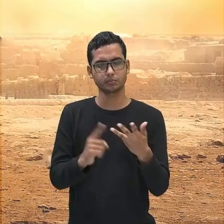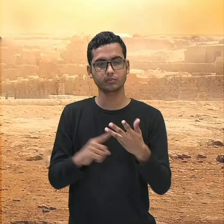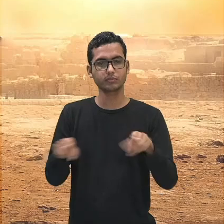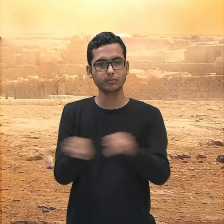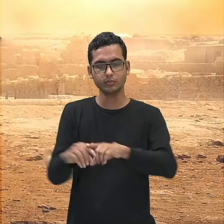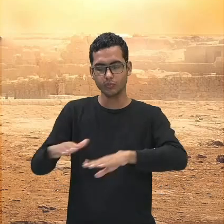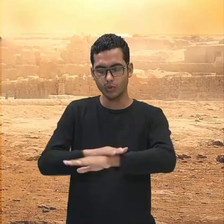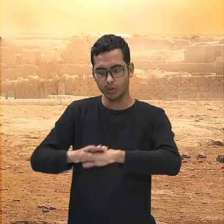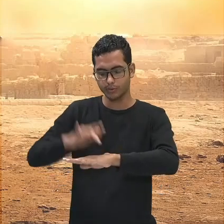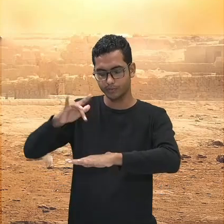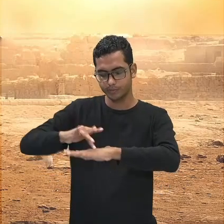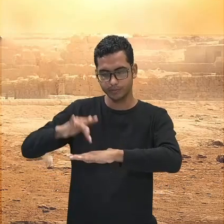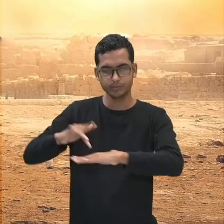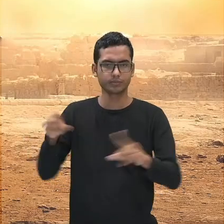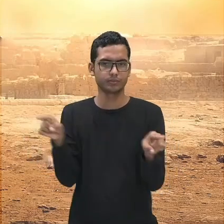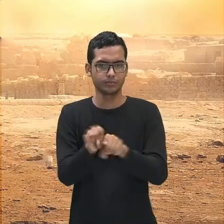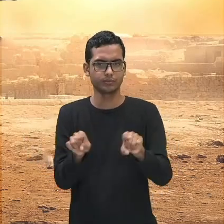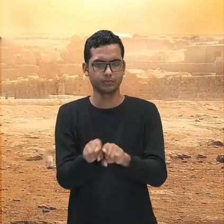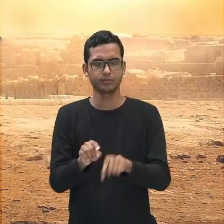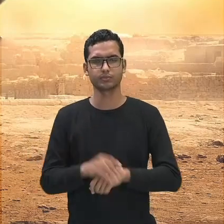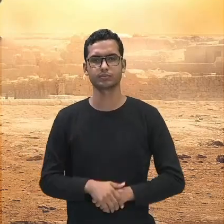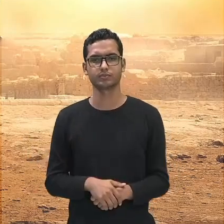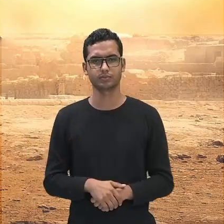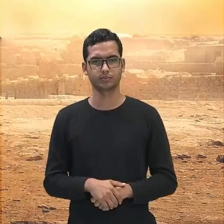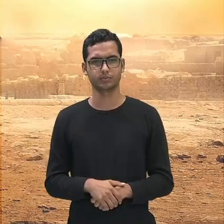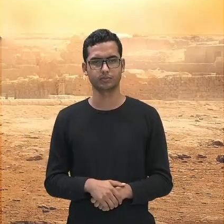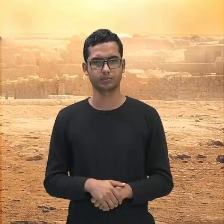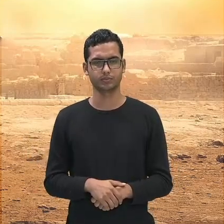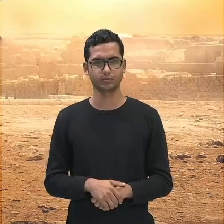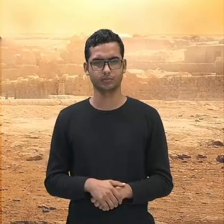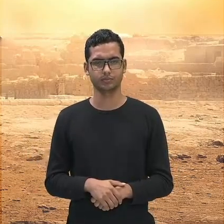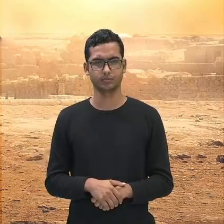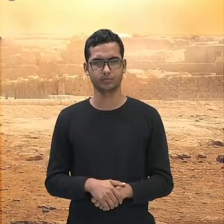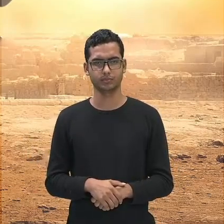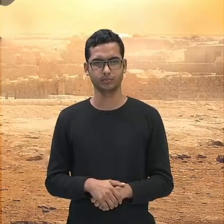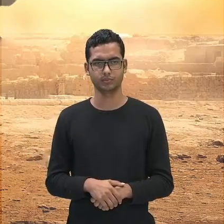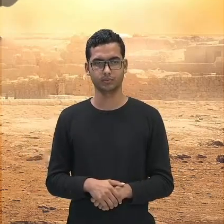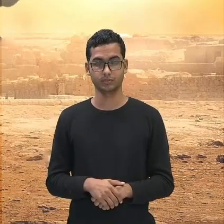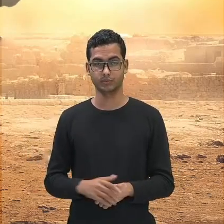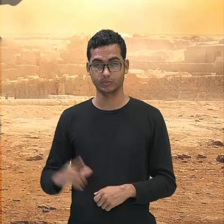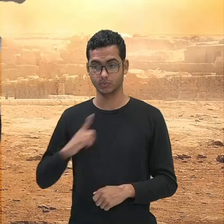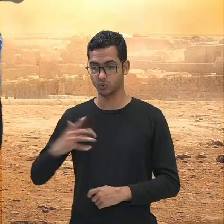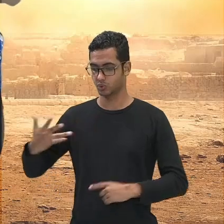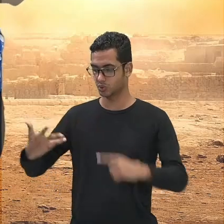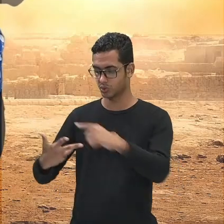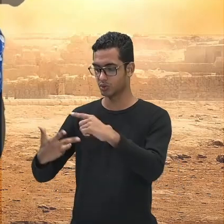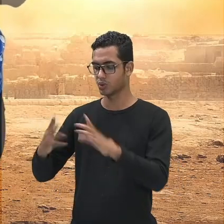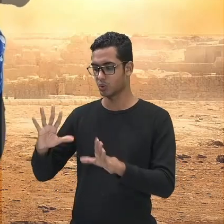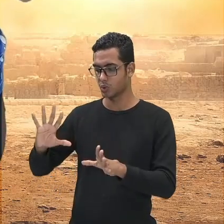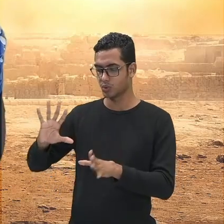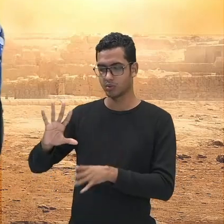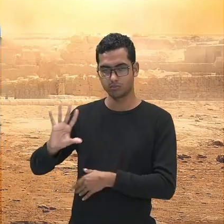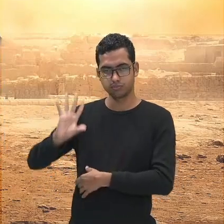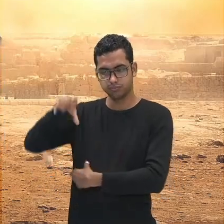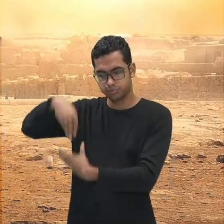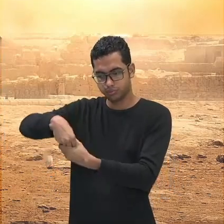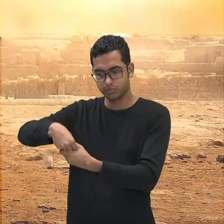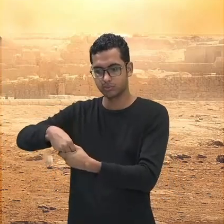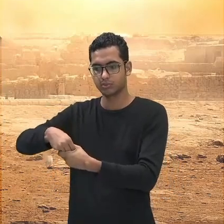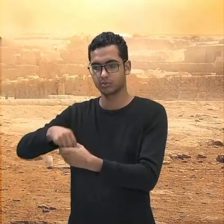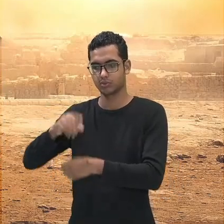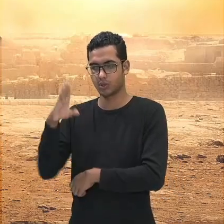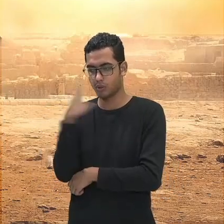esses fatores aqui vão fazer com que a reação química, que é lenta, ela se torne uma